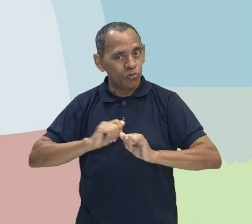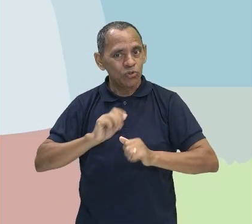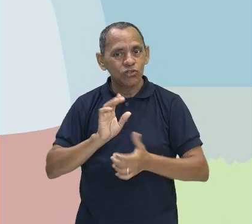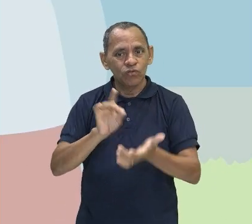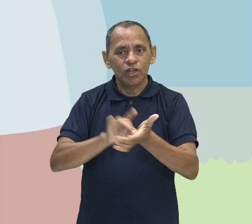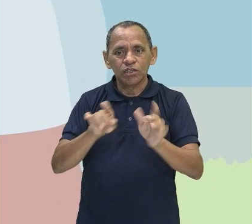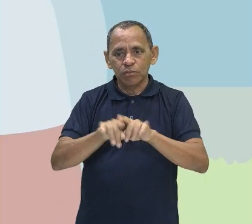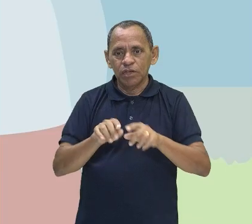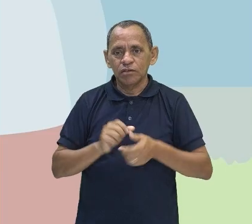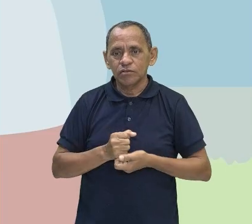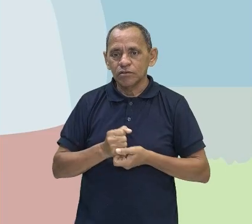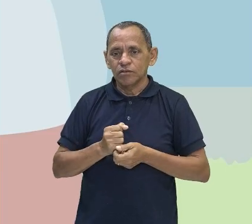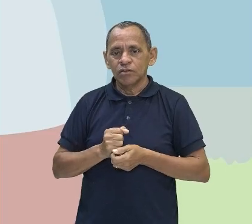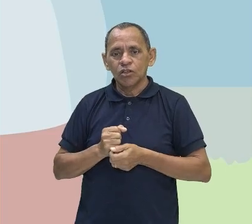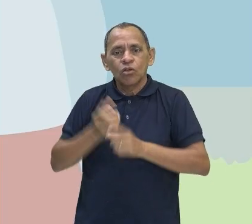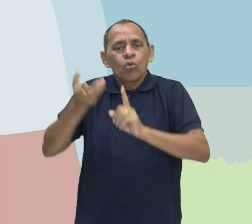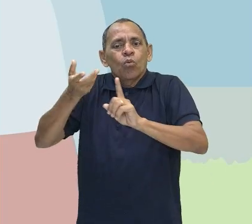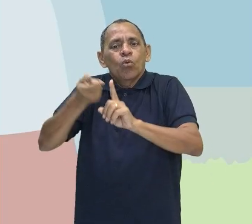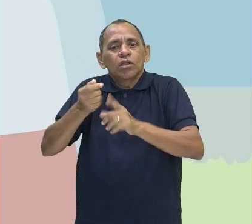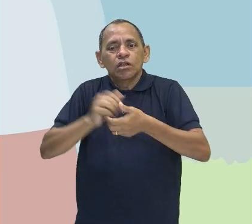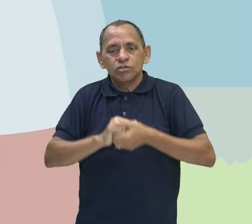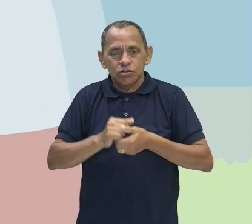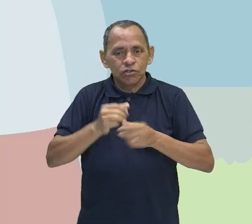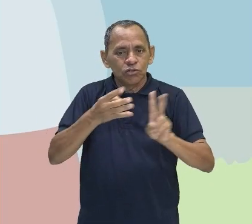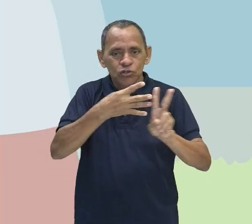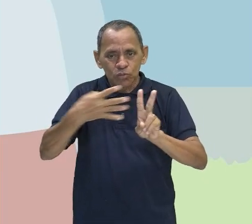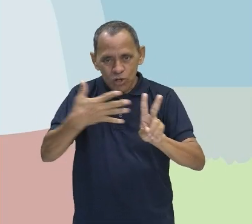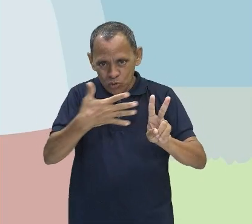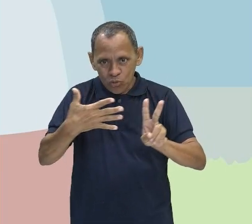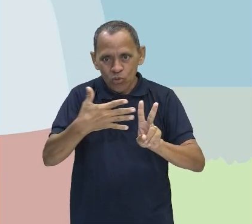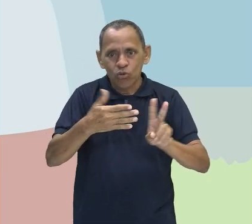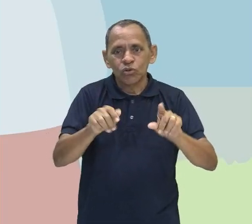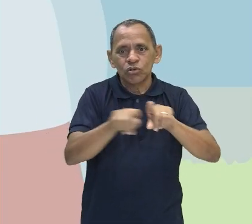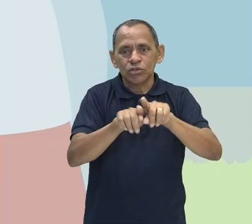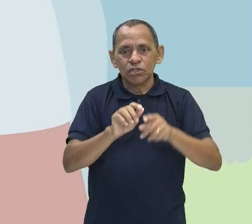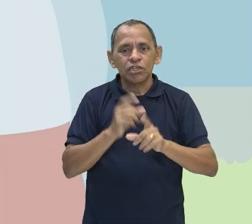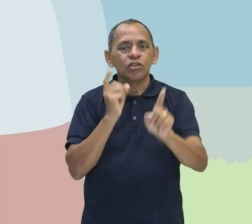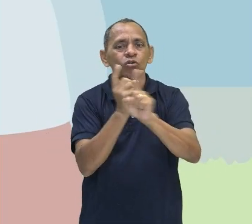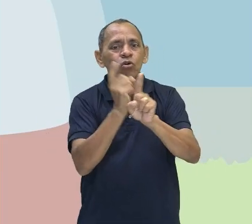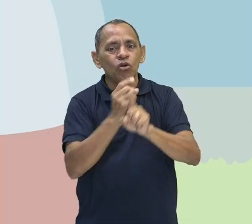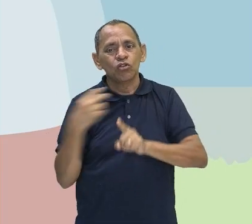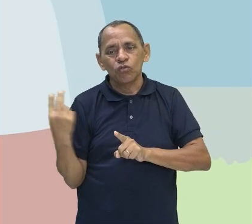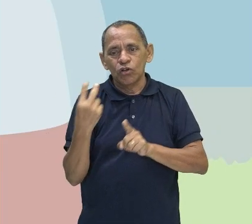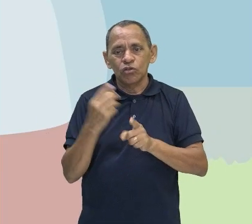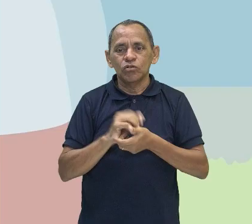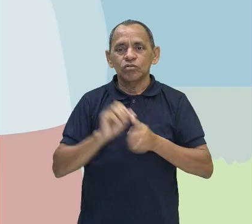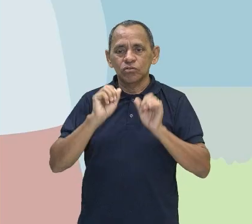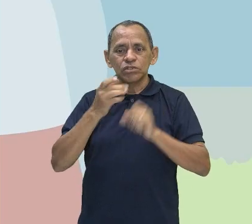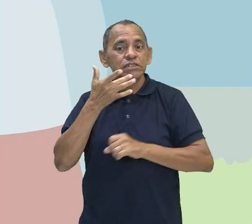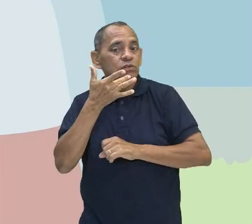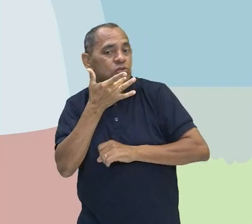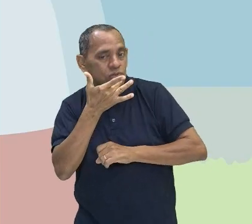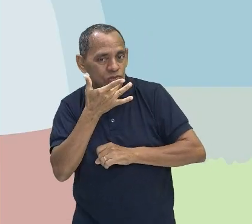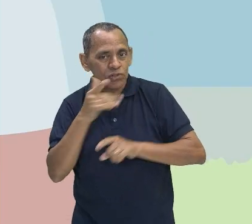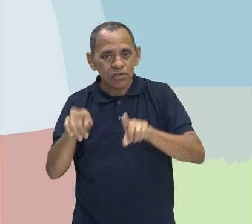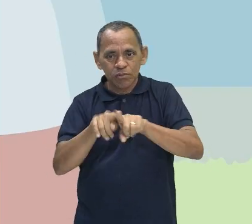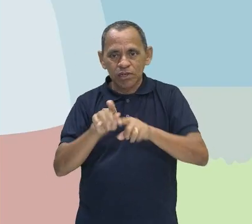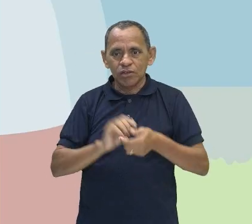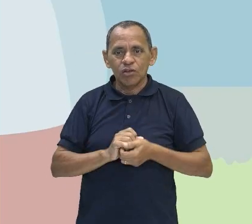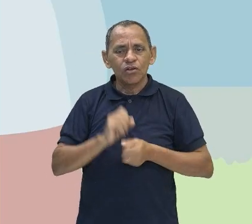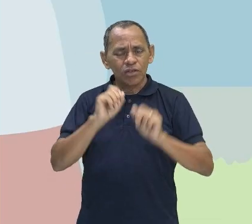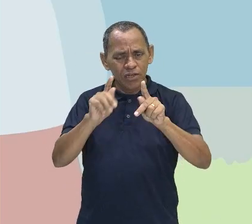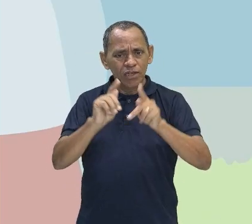a qualidade? Só no pirarucu você encontra um sabor tão especial. Tá bom, vou